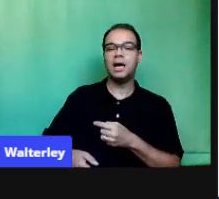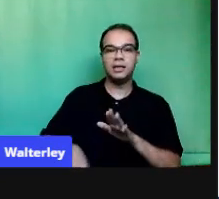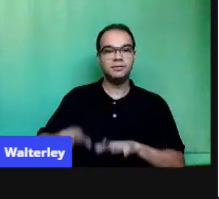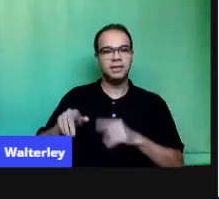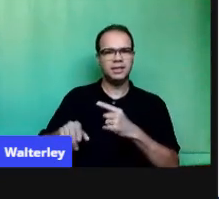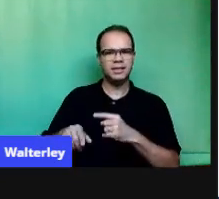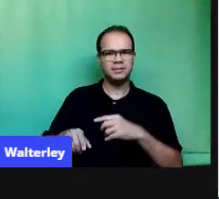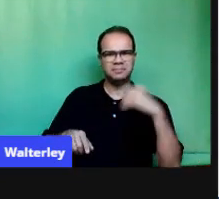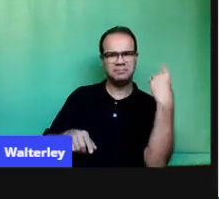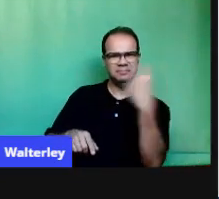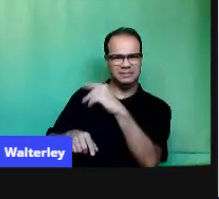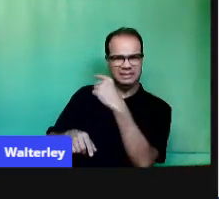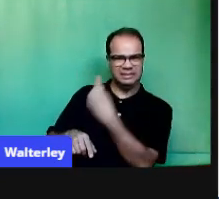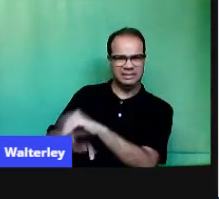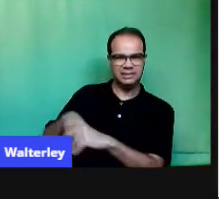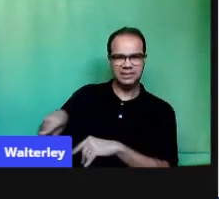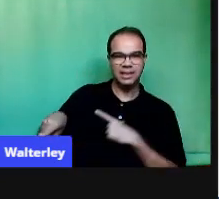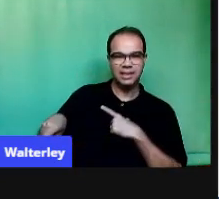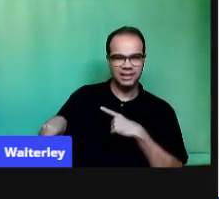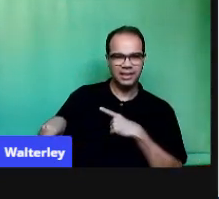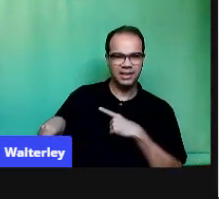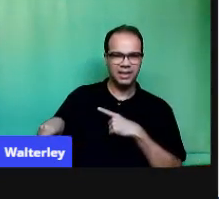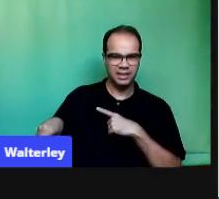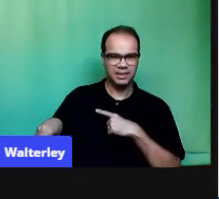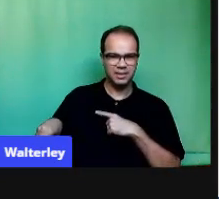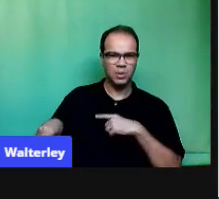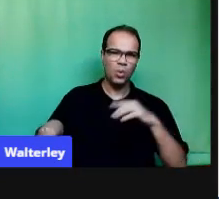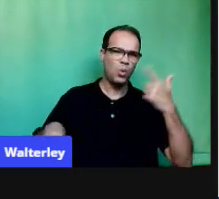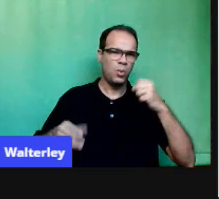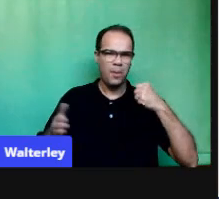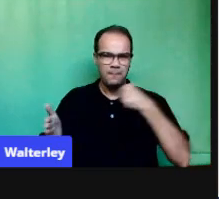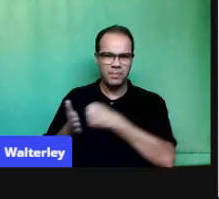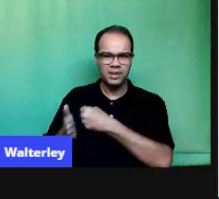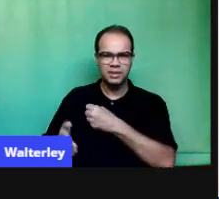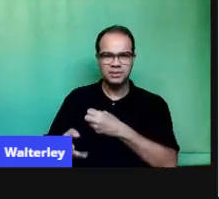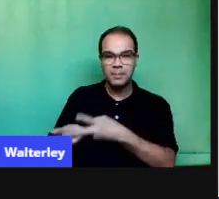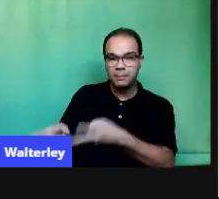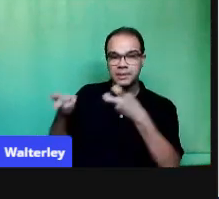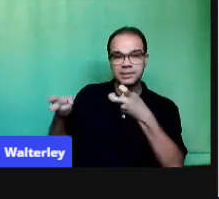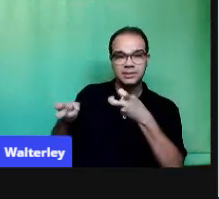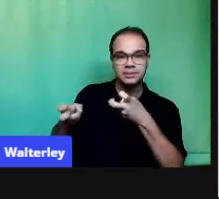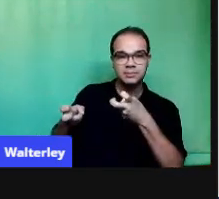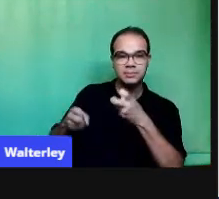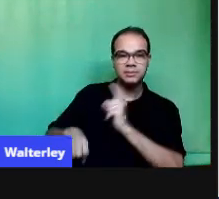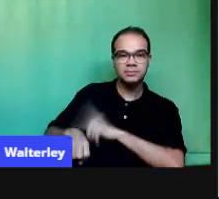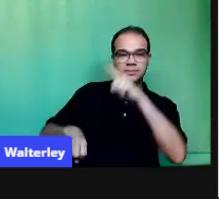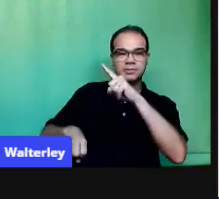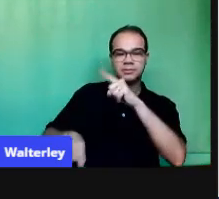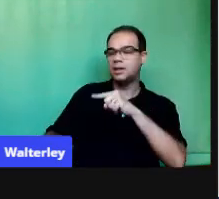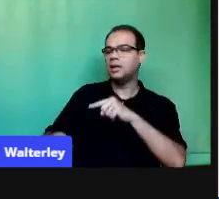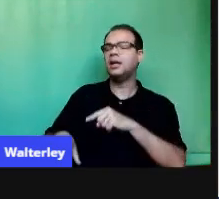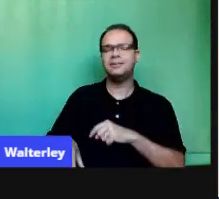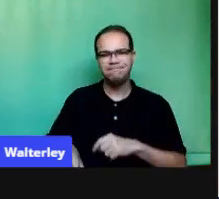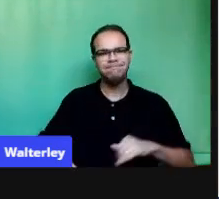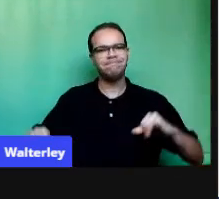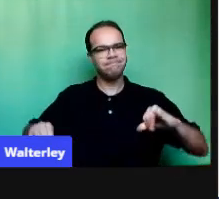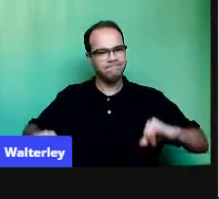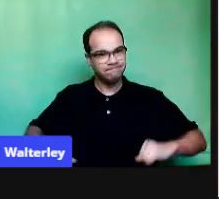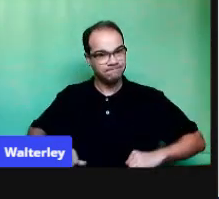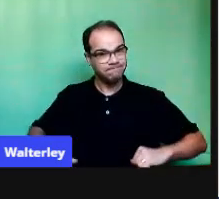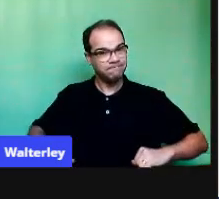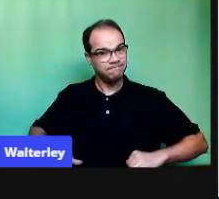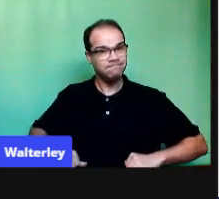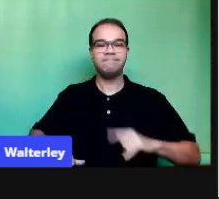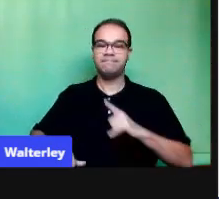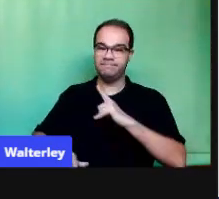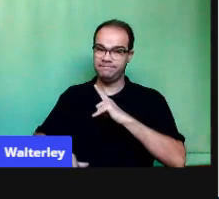Pode voltar o slide, por favor. Nós podemos ver aquele animal que está sofrendo maus tratos, nós podemos ver aquele animal em que ele não